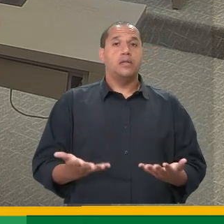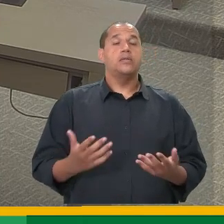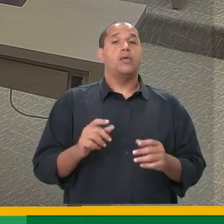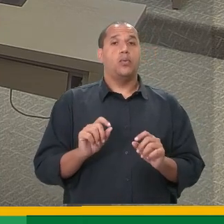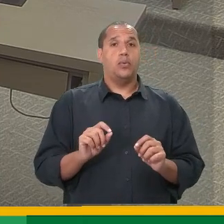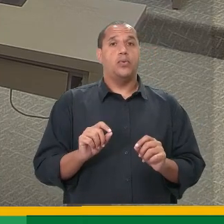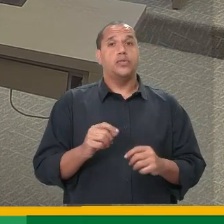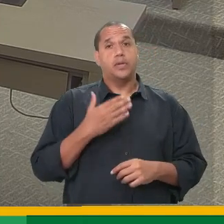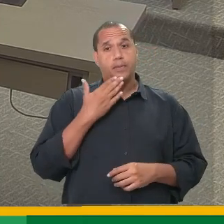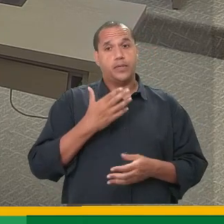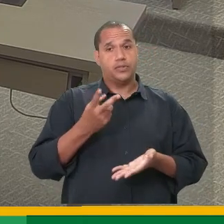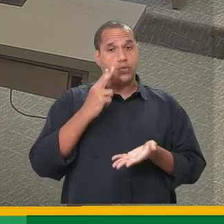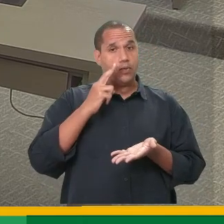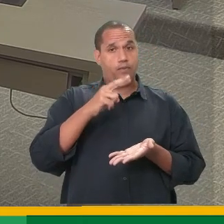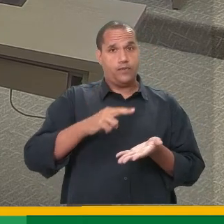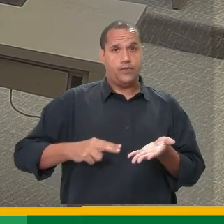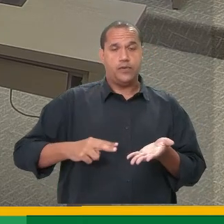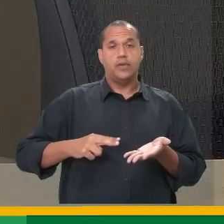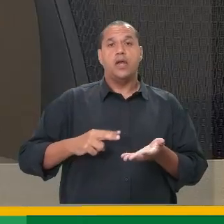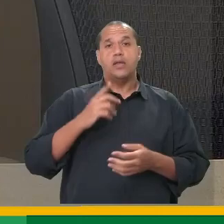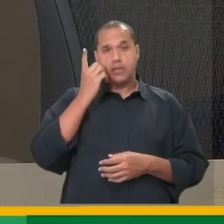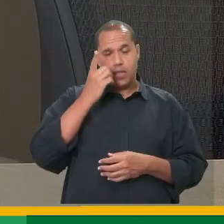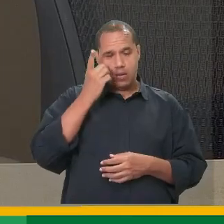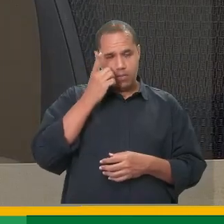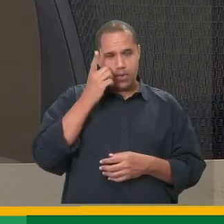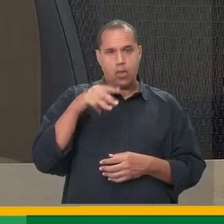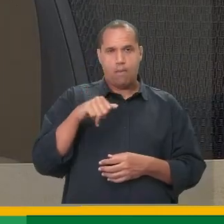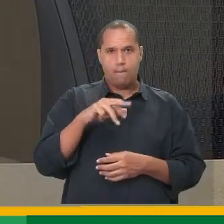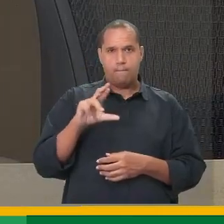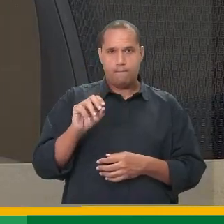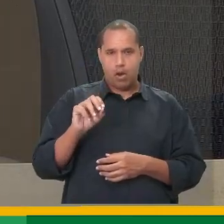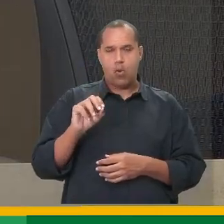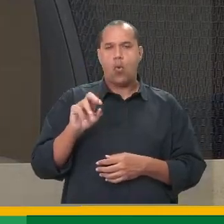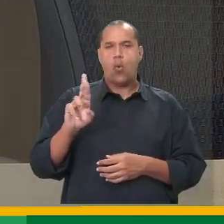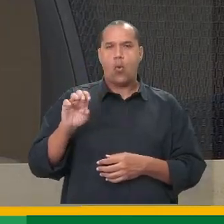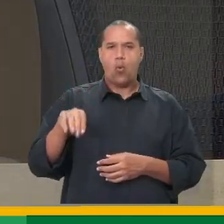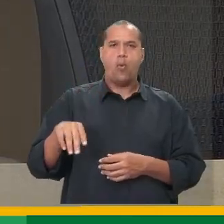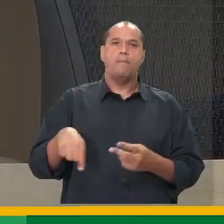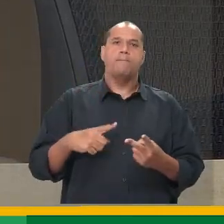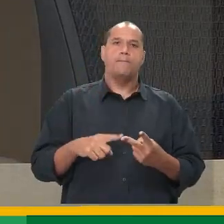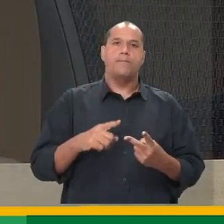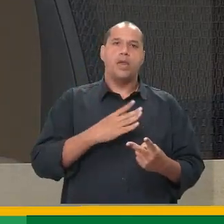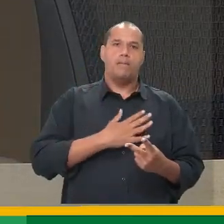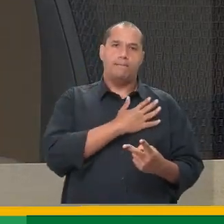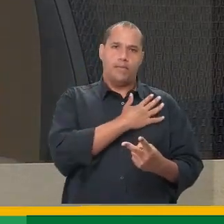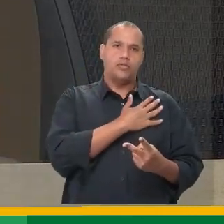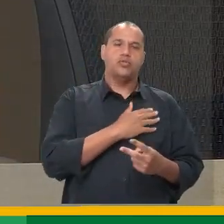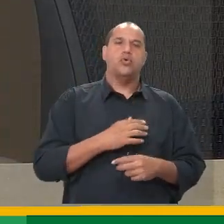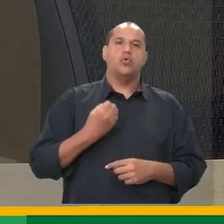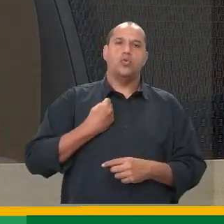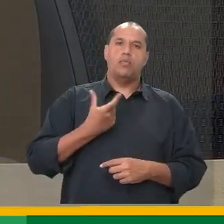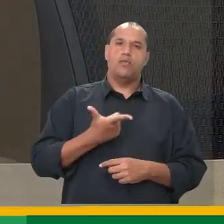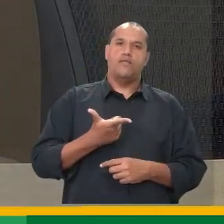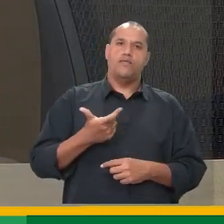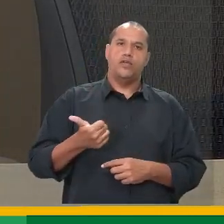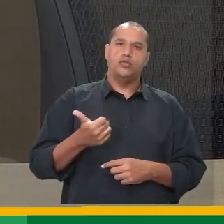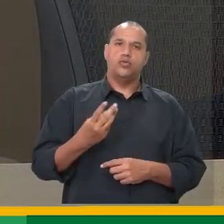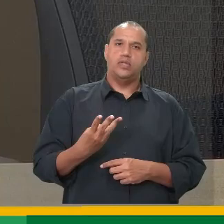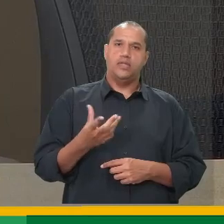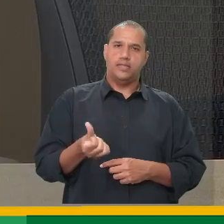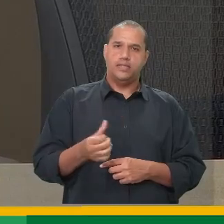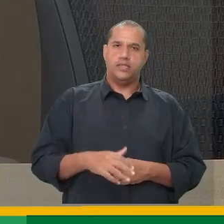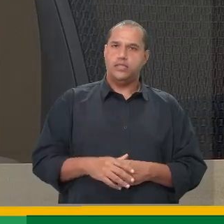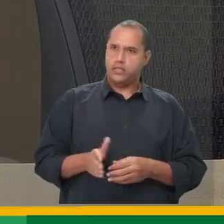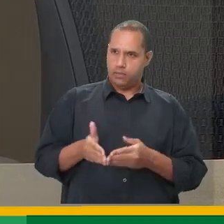Deputado Mauro Ruben e Major Araújo o processo número 21 36/24 questão de ordem Presidente